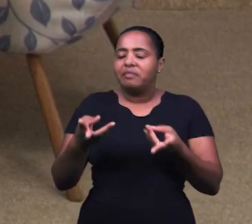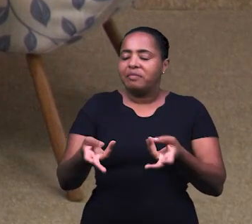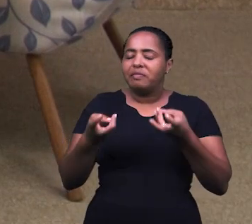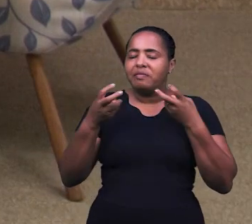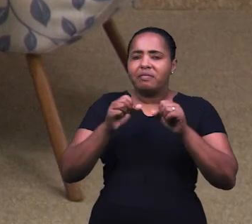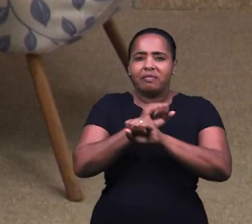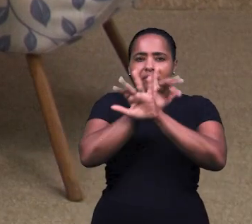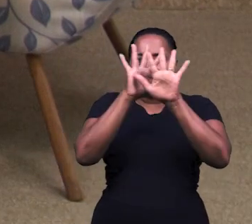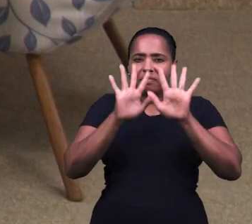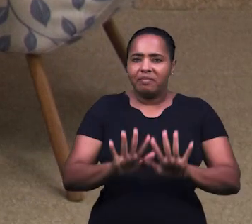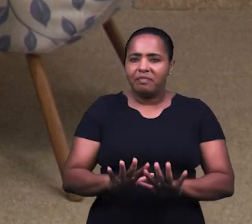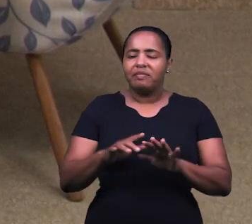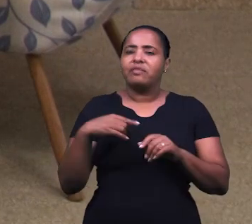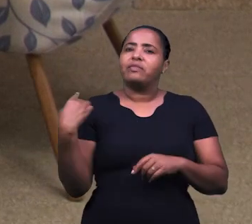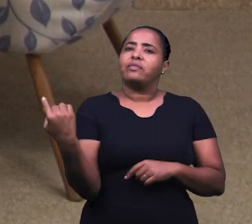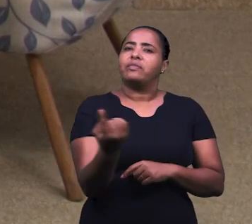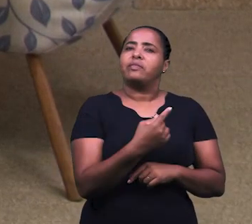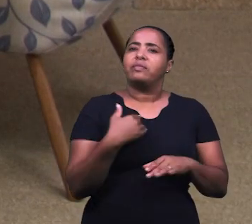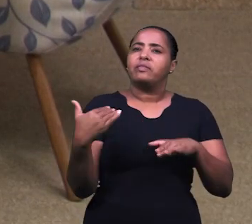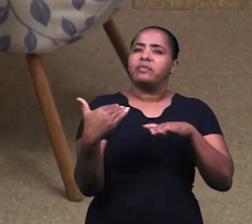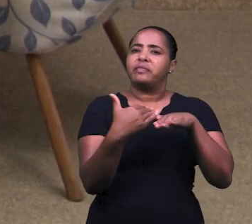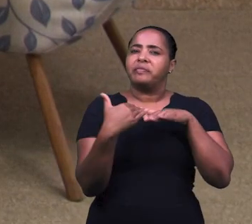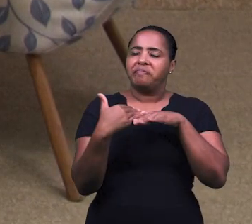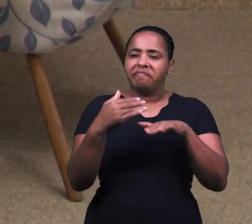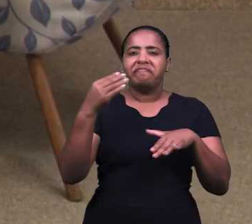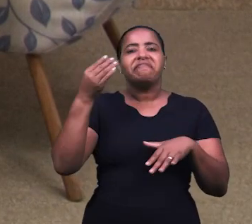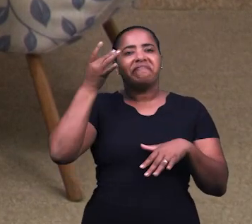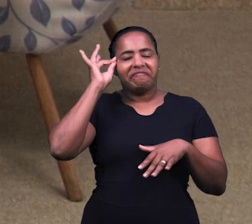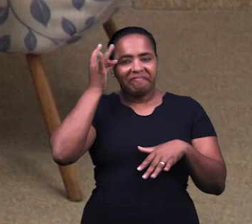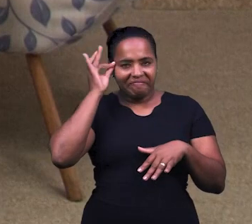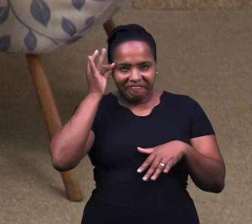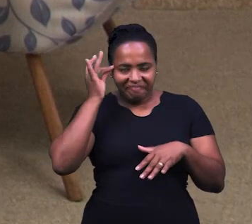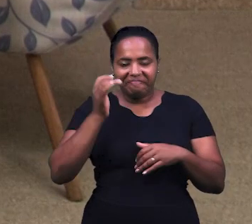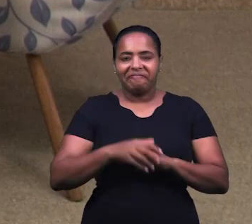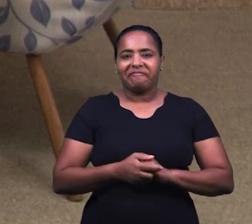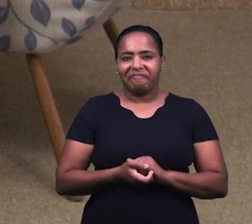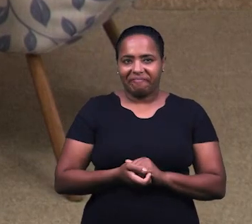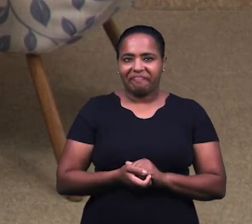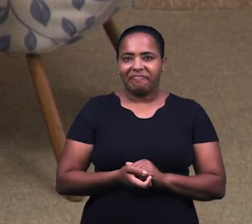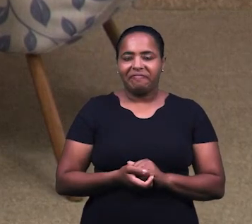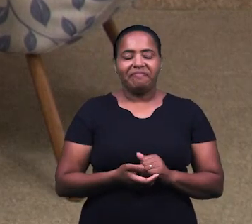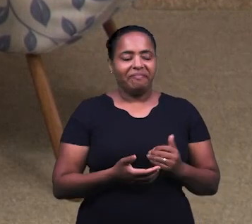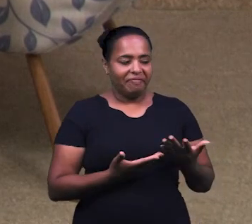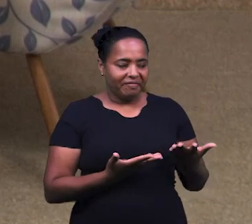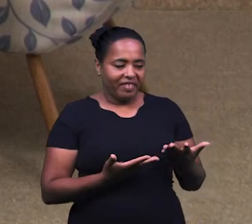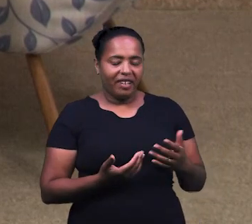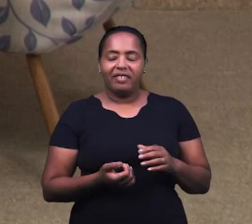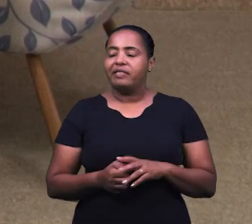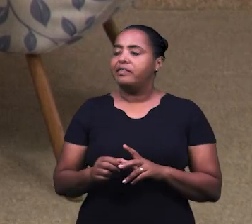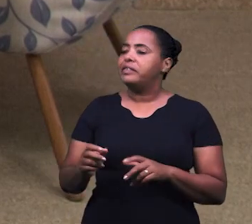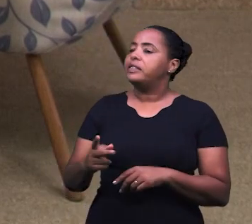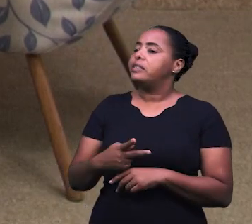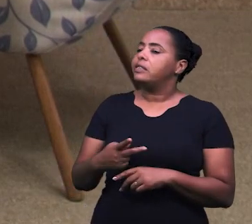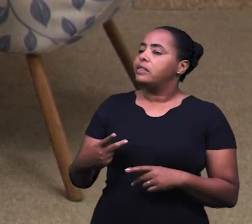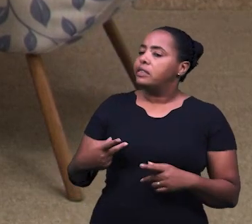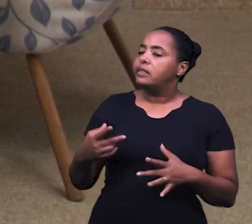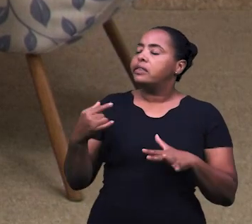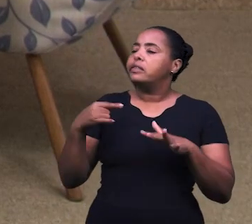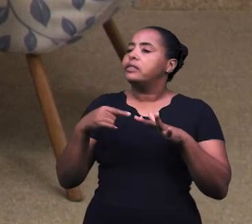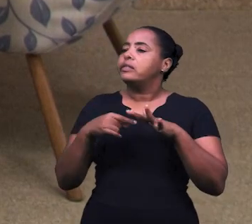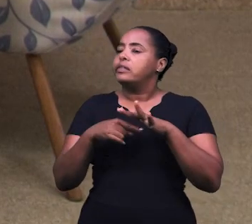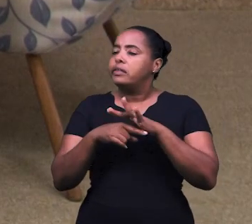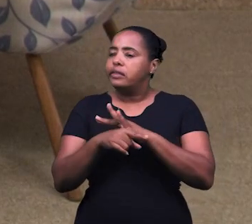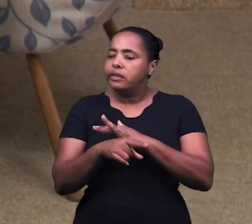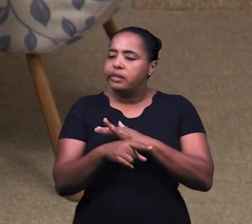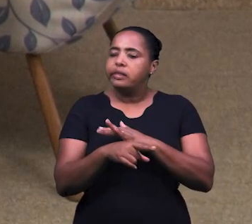porque percebem claramente que estamos todos no mesmo espírito, na mesma direção. Meu companheiro, com a palavra. Pastor Walter,